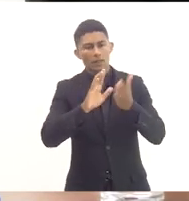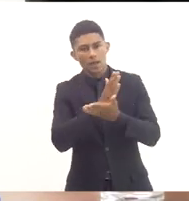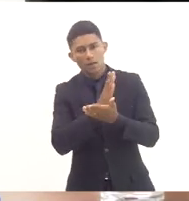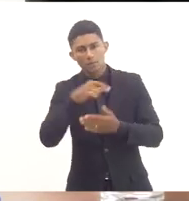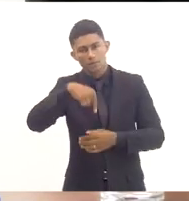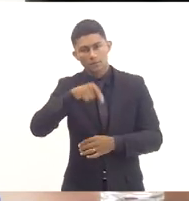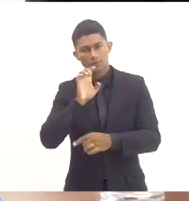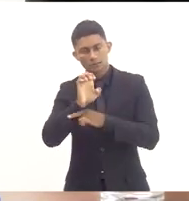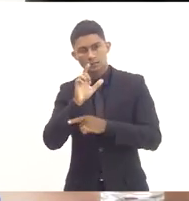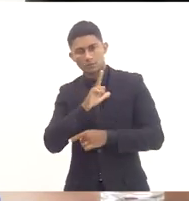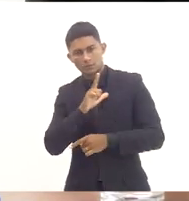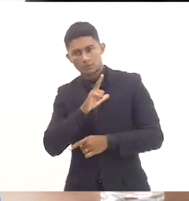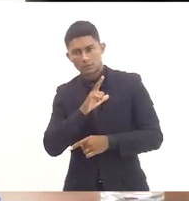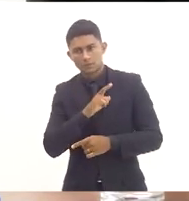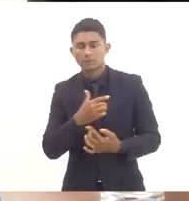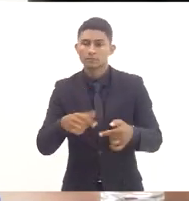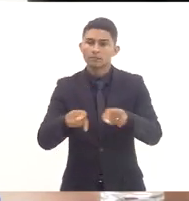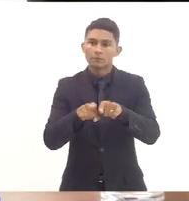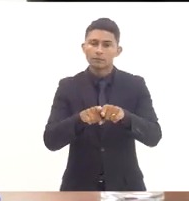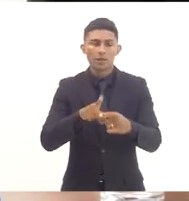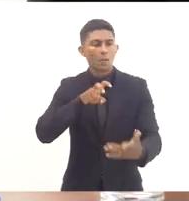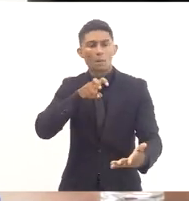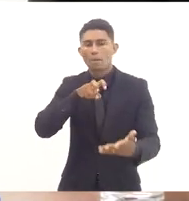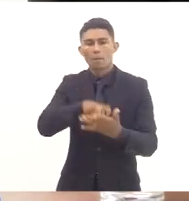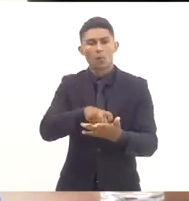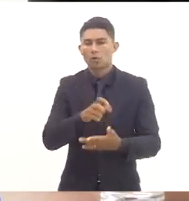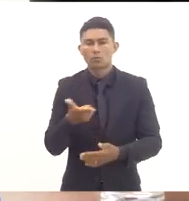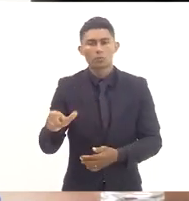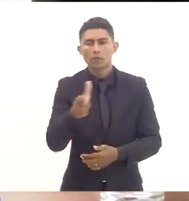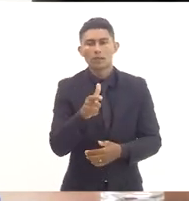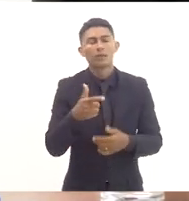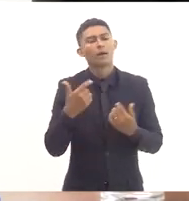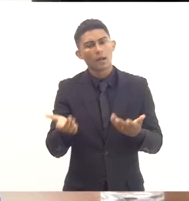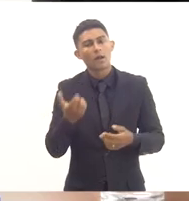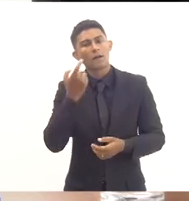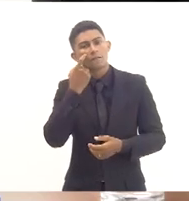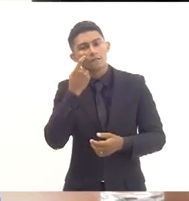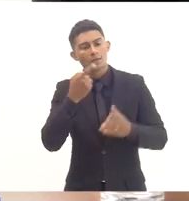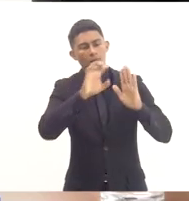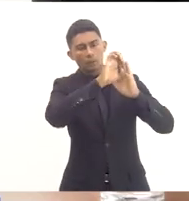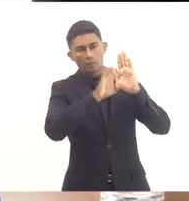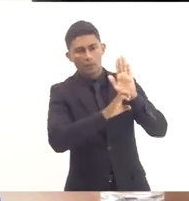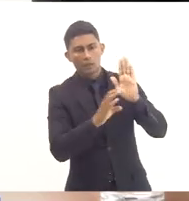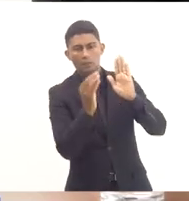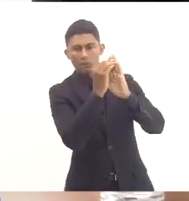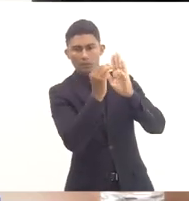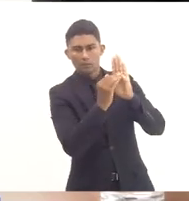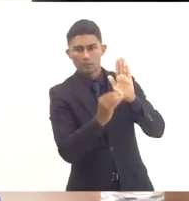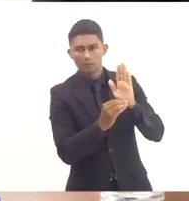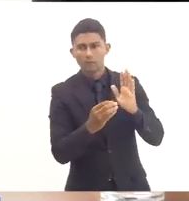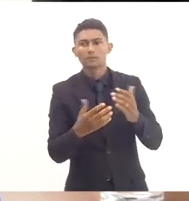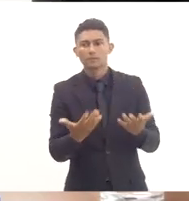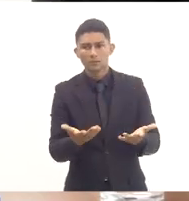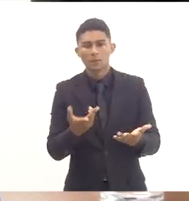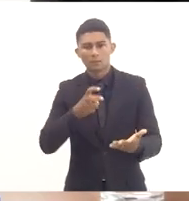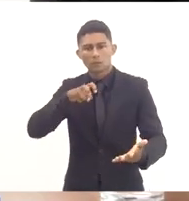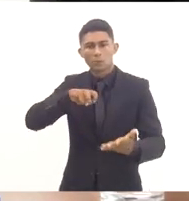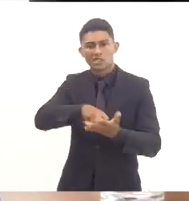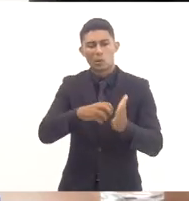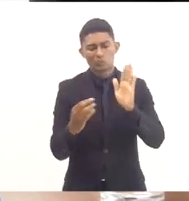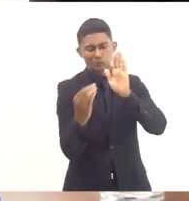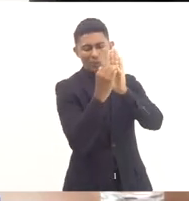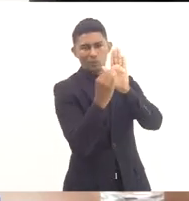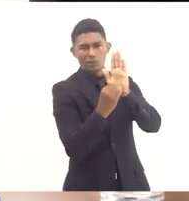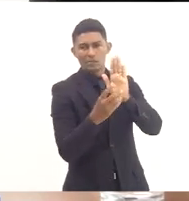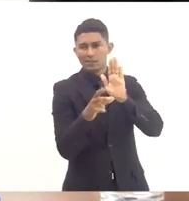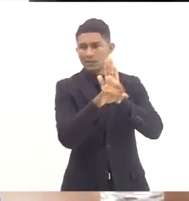tenha no estado e que não tem e são para que a gente possa fazer emenda nessas ideias e aplicar punição